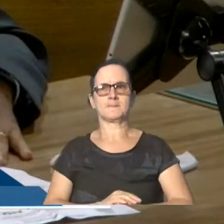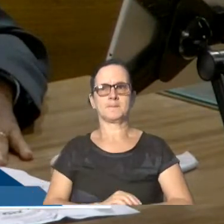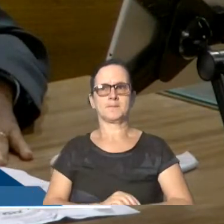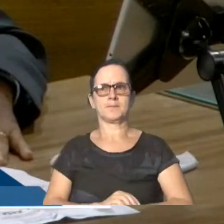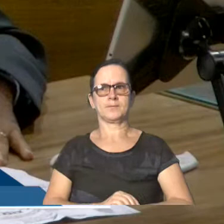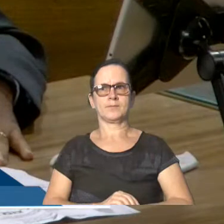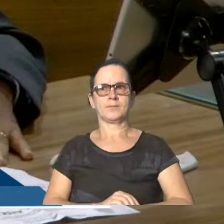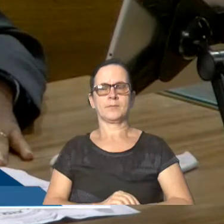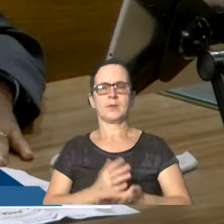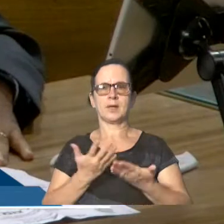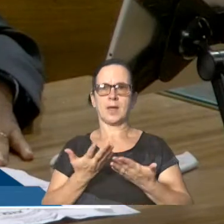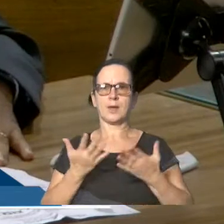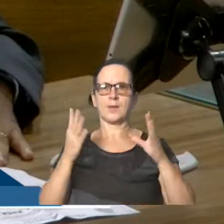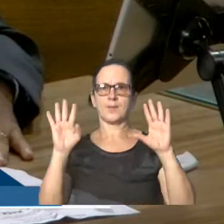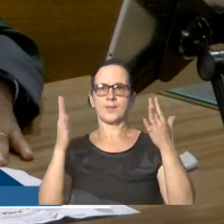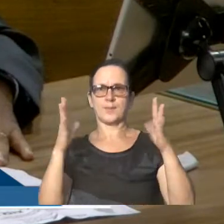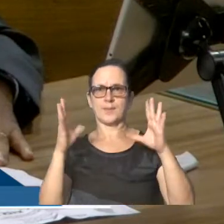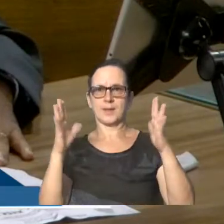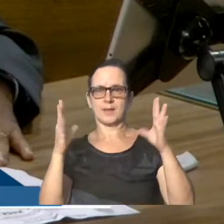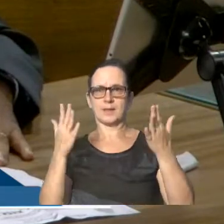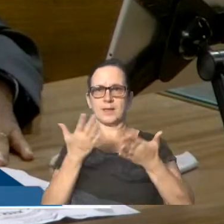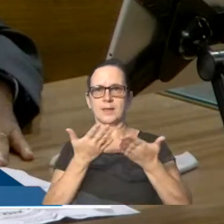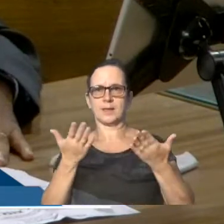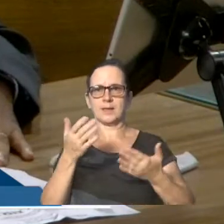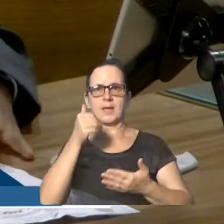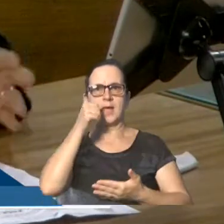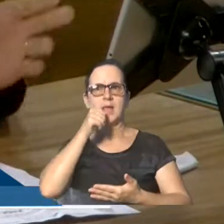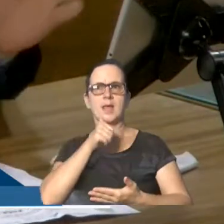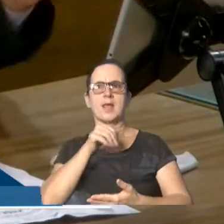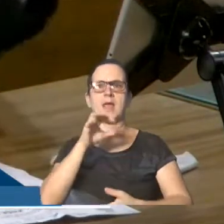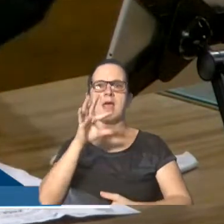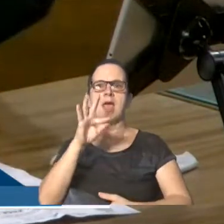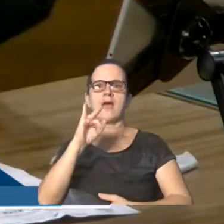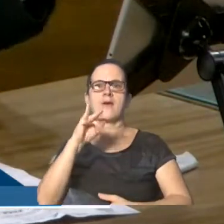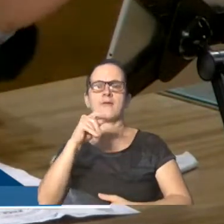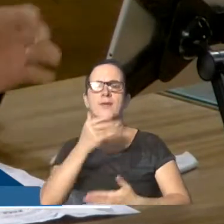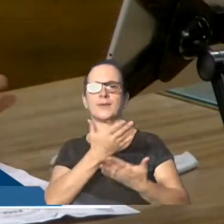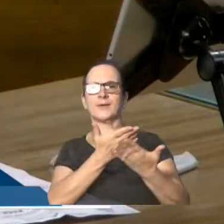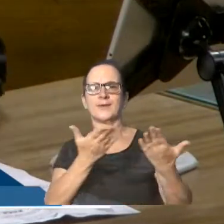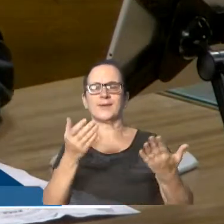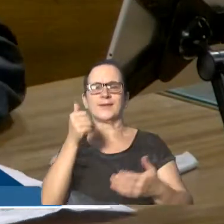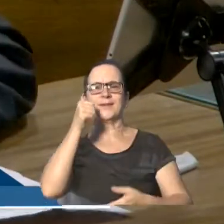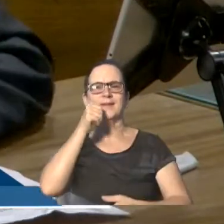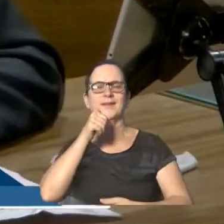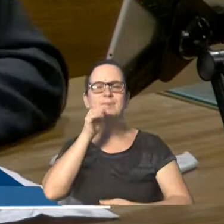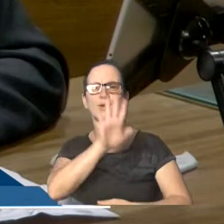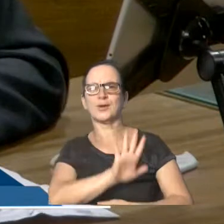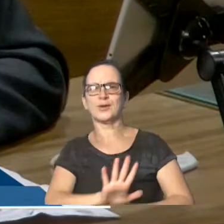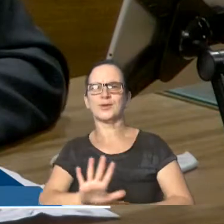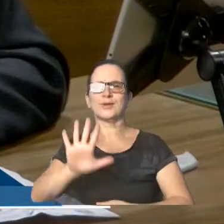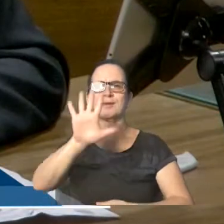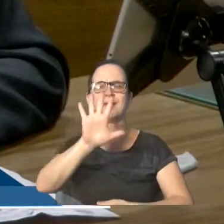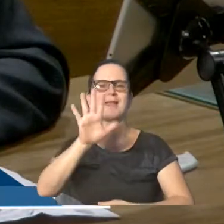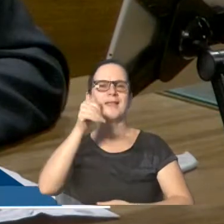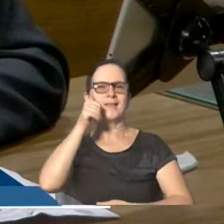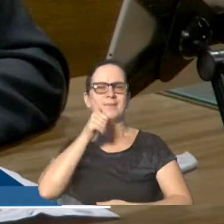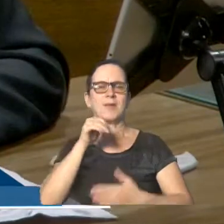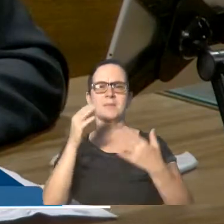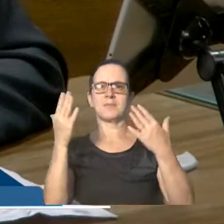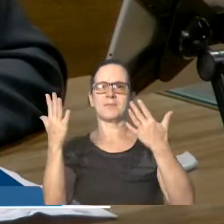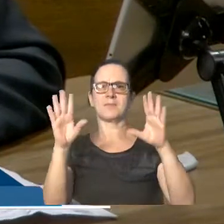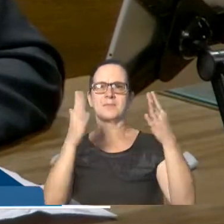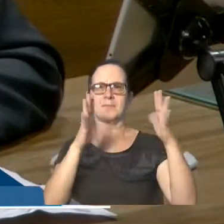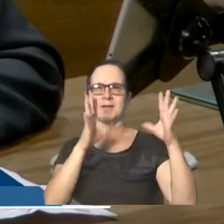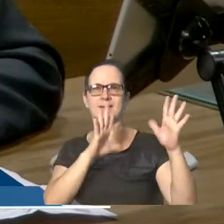Oliveira, quero parabenizar aqui, na pessoa da minha esposa Flávia, aqui todas as mulheres, né? Hoje é Dia Internacional das Mulheres, quero aqui